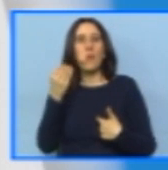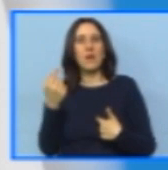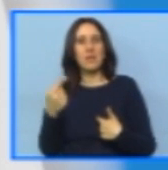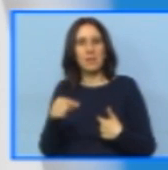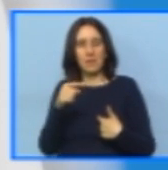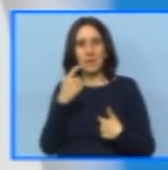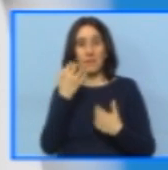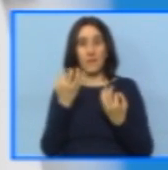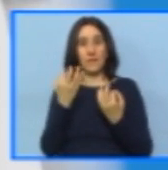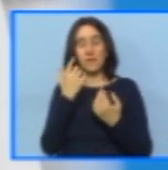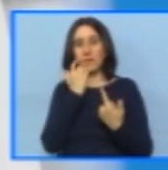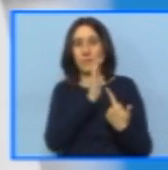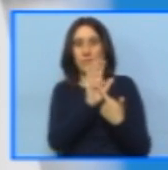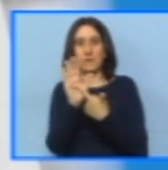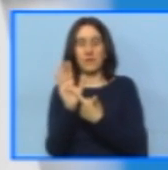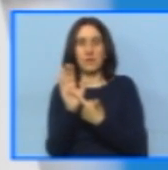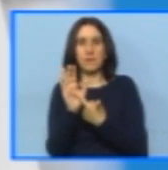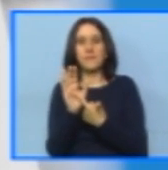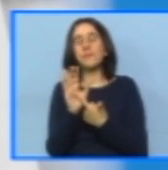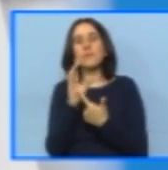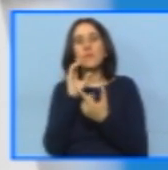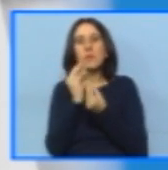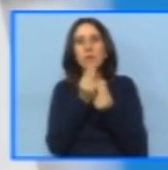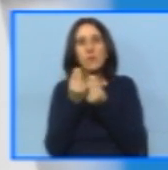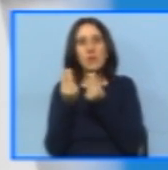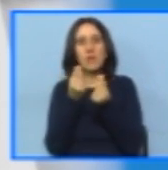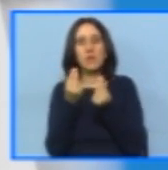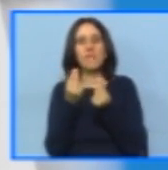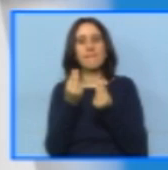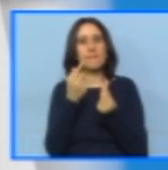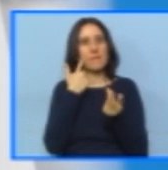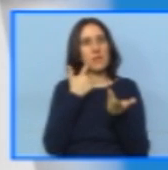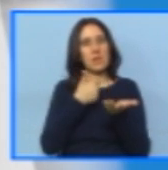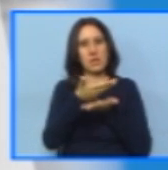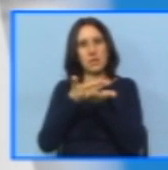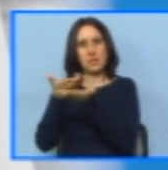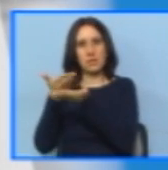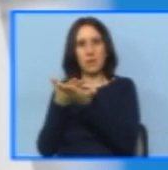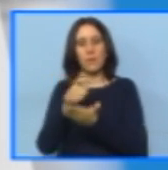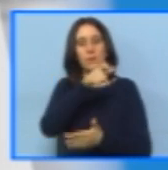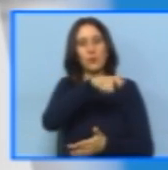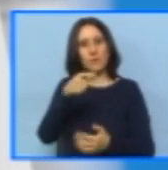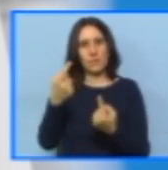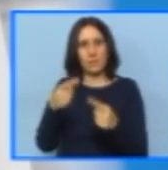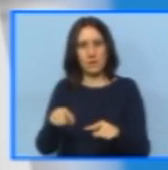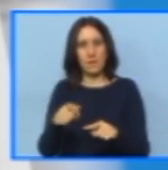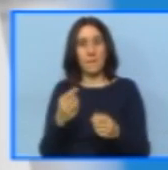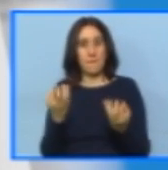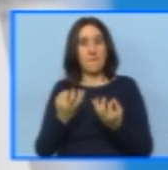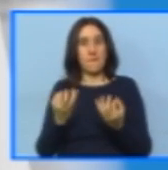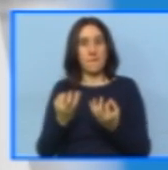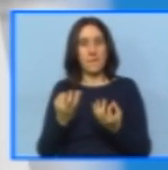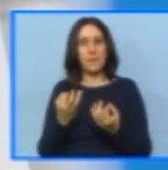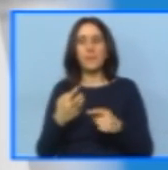essa imperfeição manifesta-se, digamos, na qualidade da relação que as pessoas têm entre si. E, portanto, o